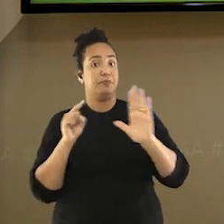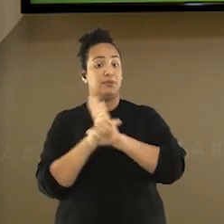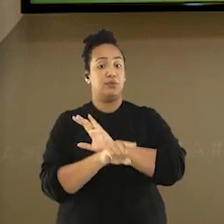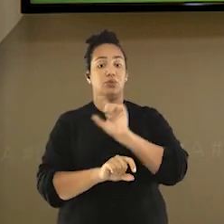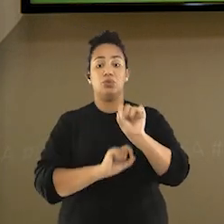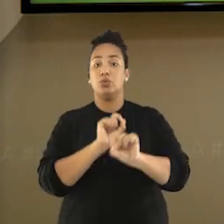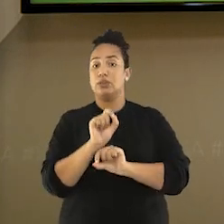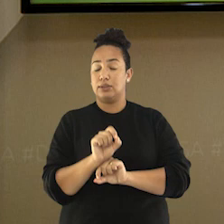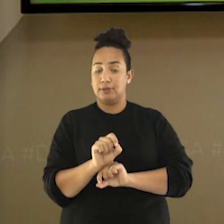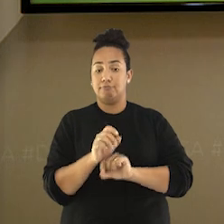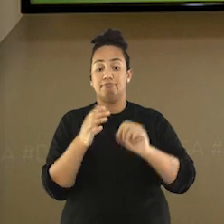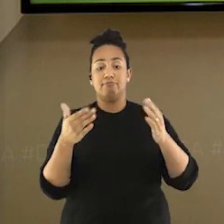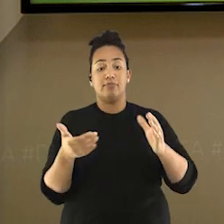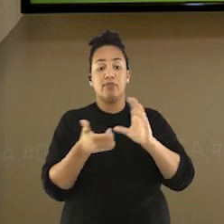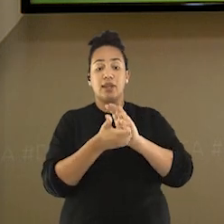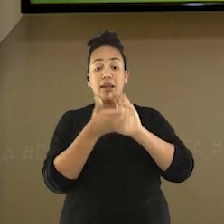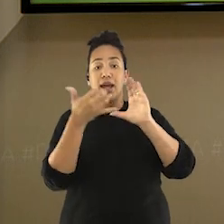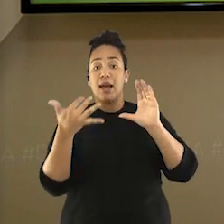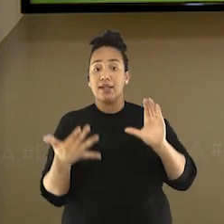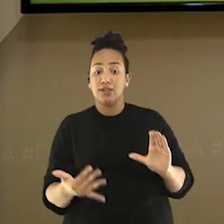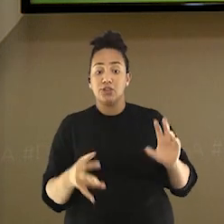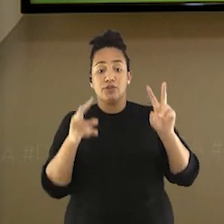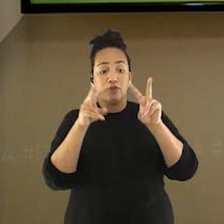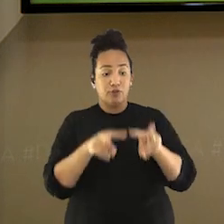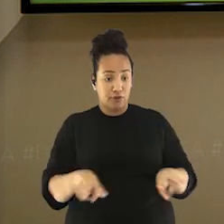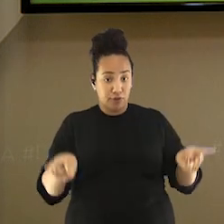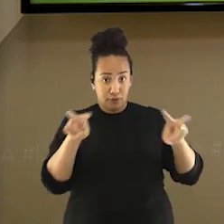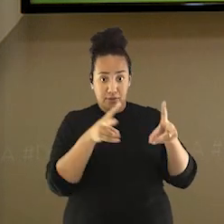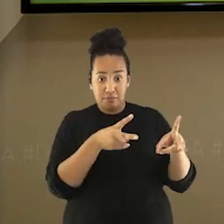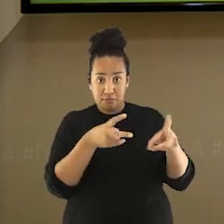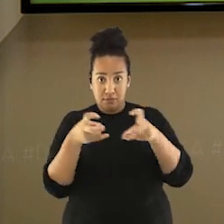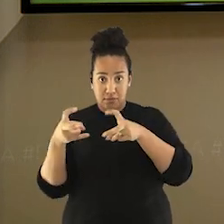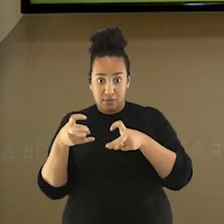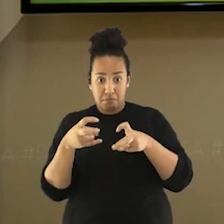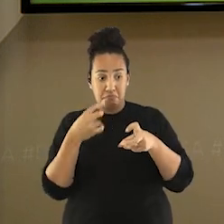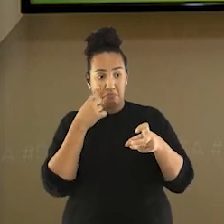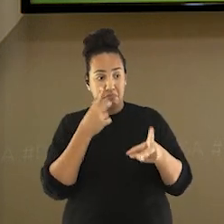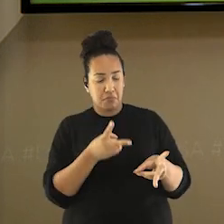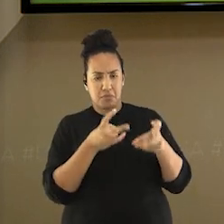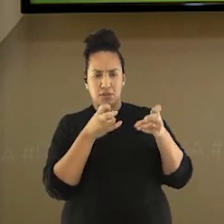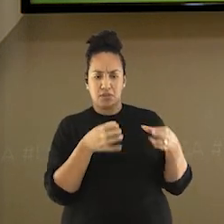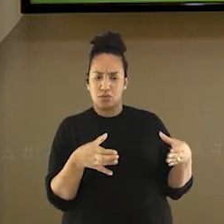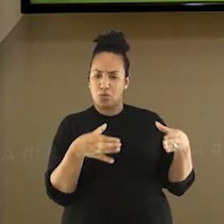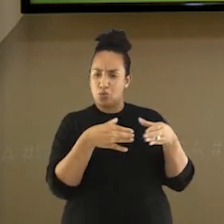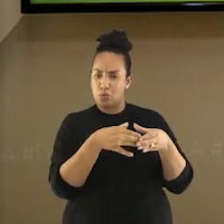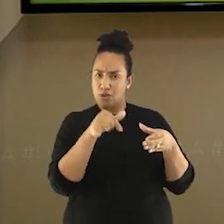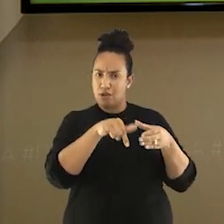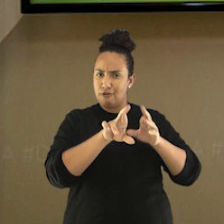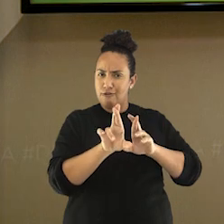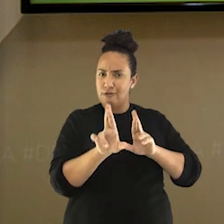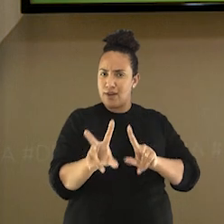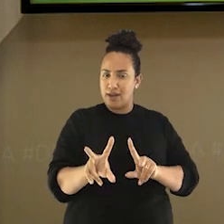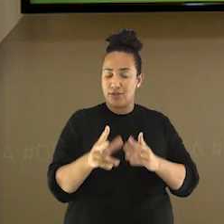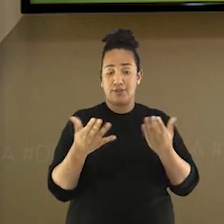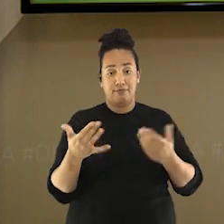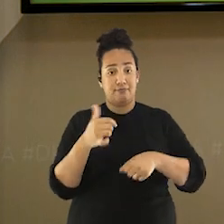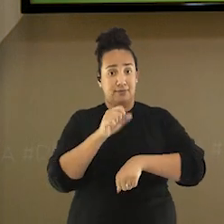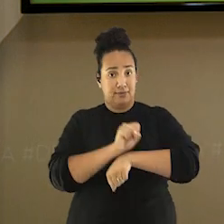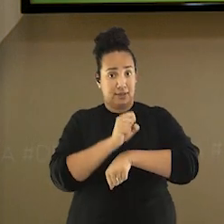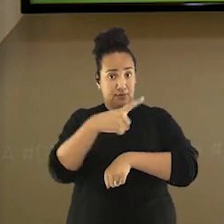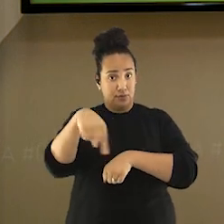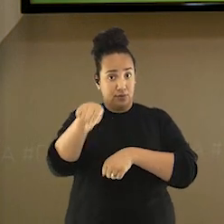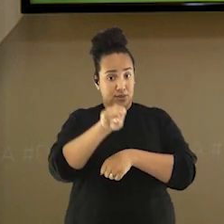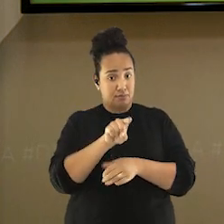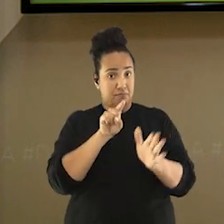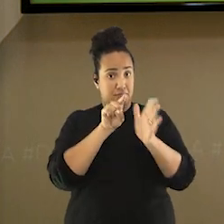seguinte: que aspectos visuais diferenciam os vários tipos de artrópodes? Daria um tempo para que você copie em seu